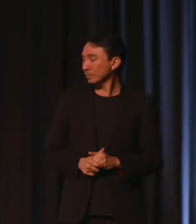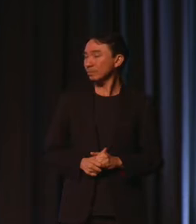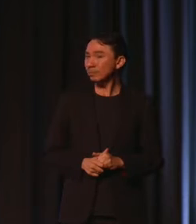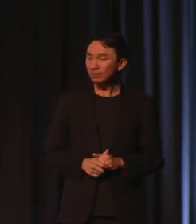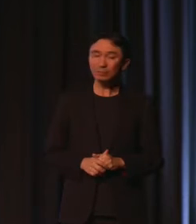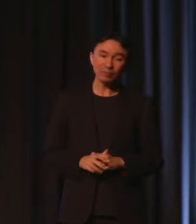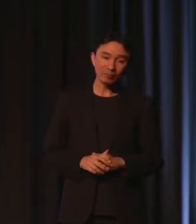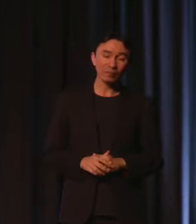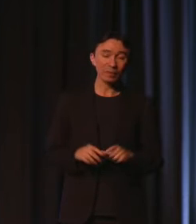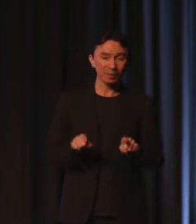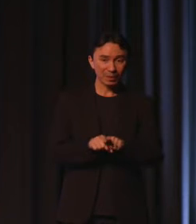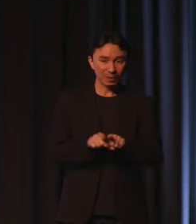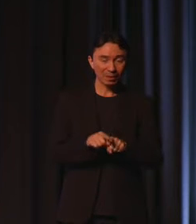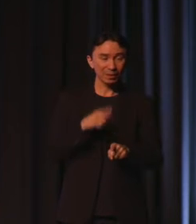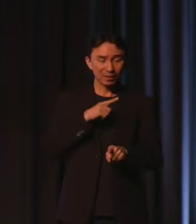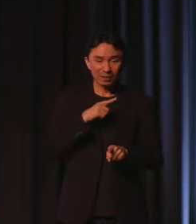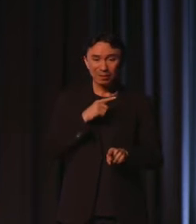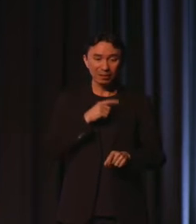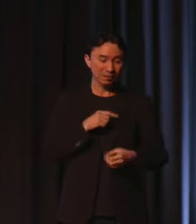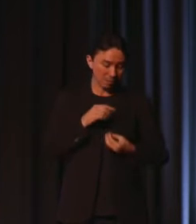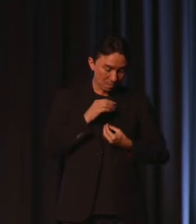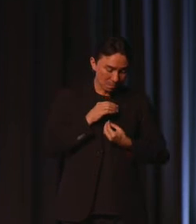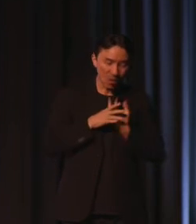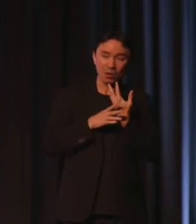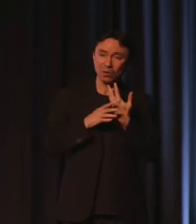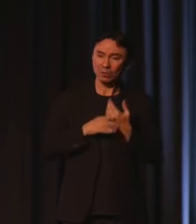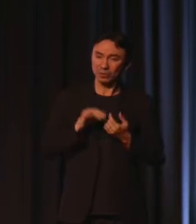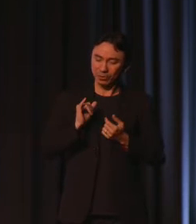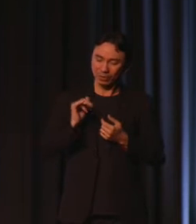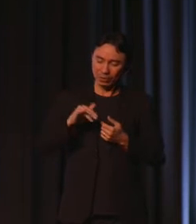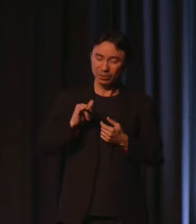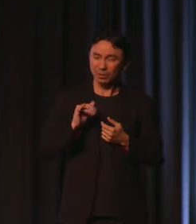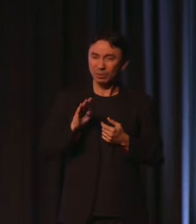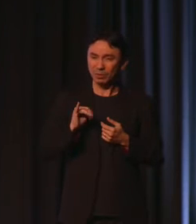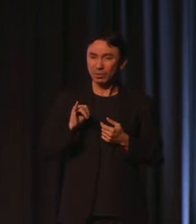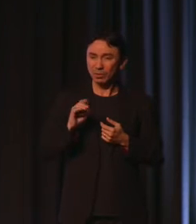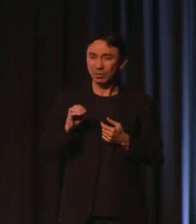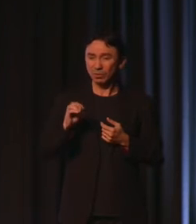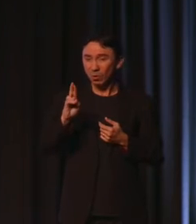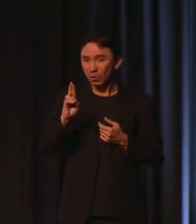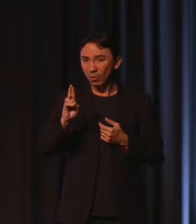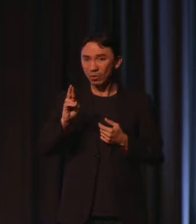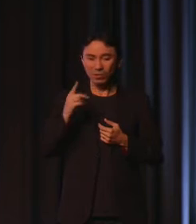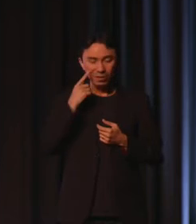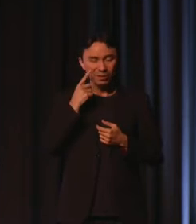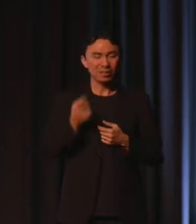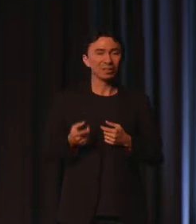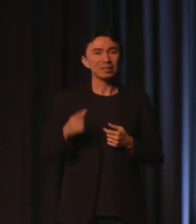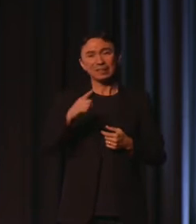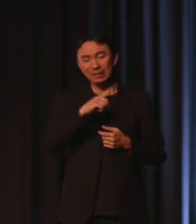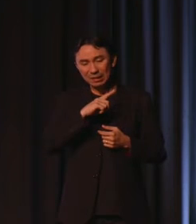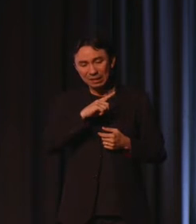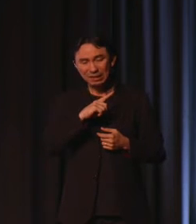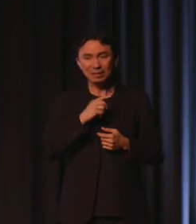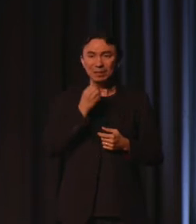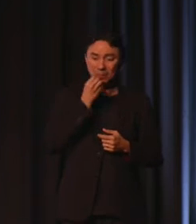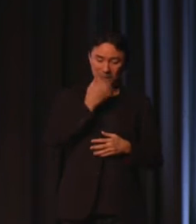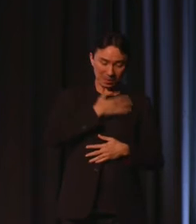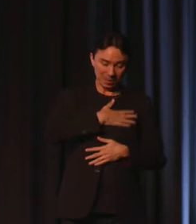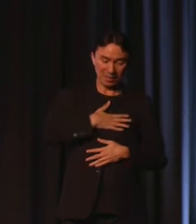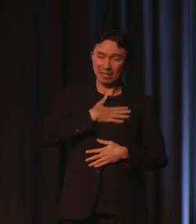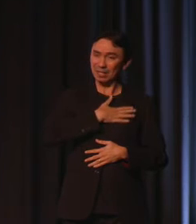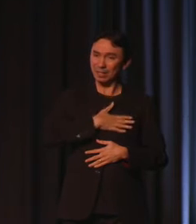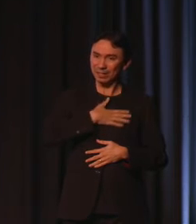inibidor, a gente vê que até aspectos onde você acha bom ou tem um nível de satisfação bacana, ele cai